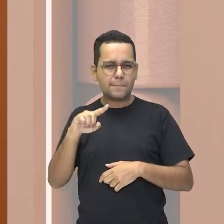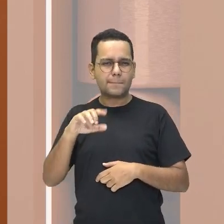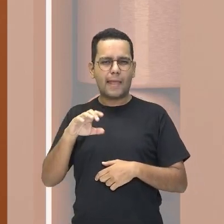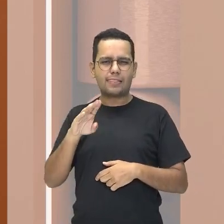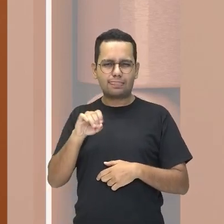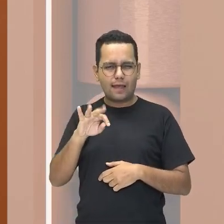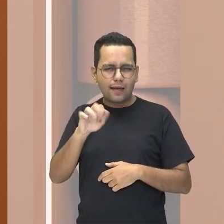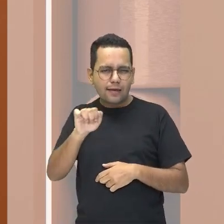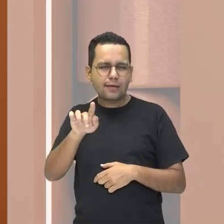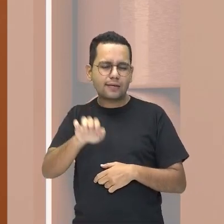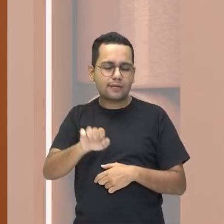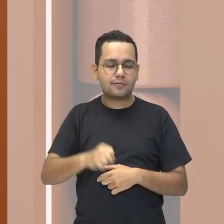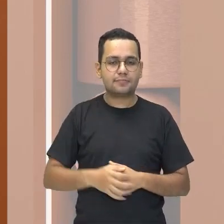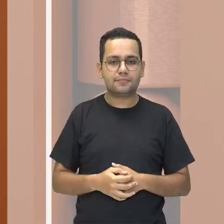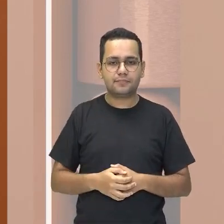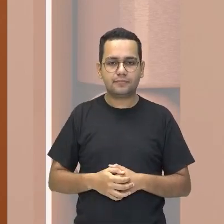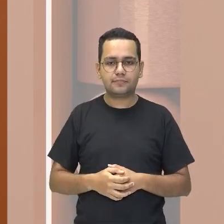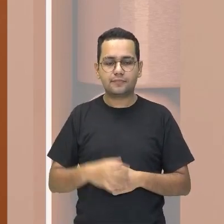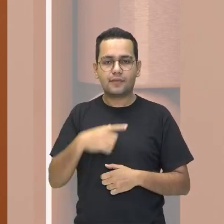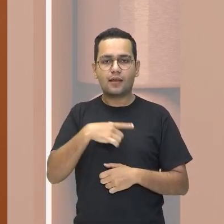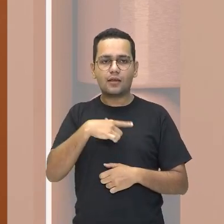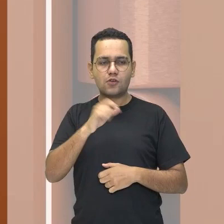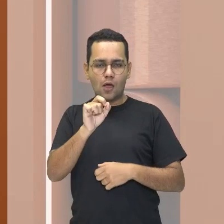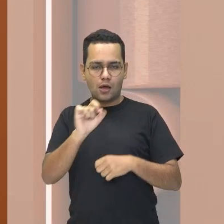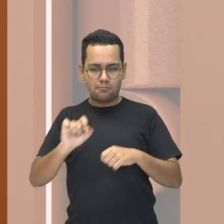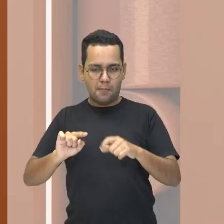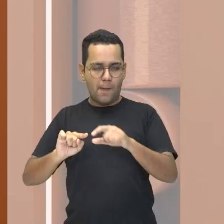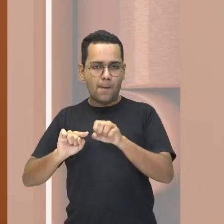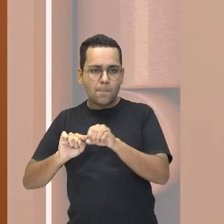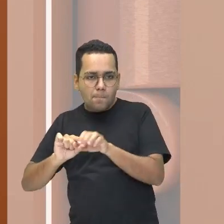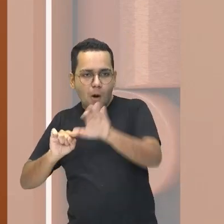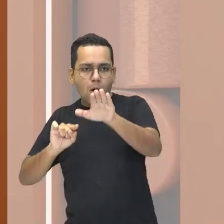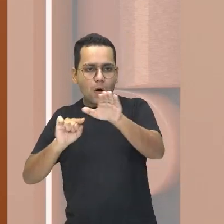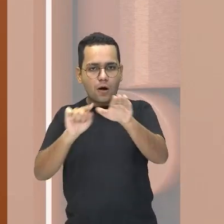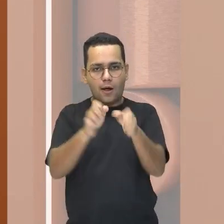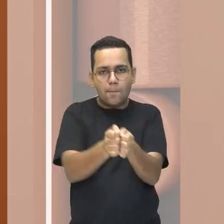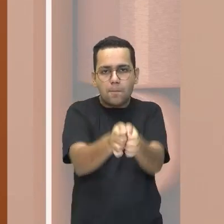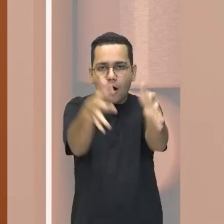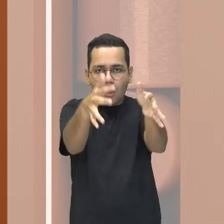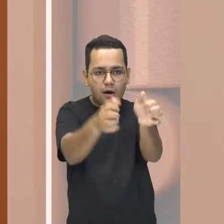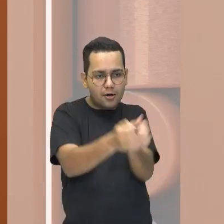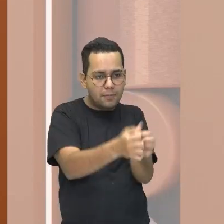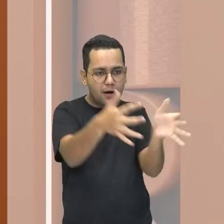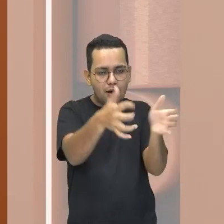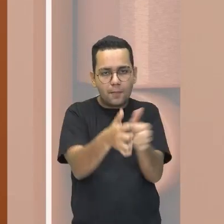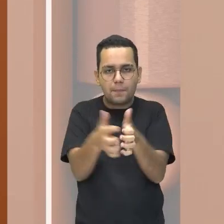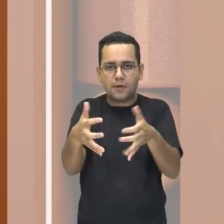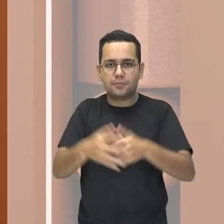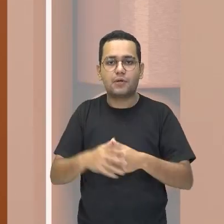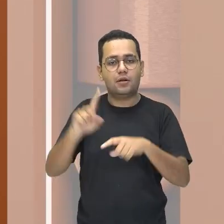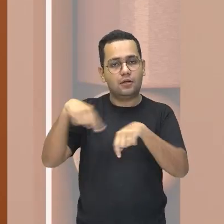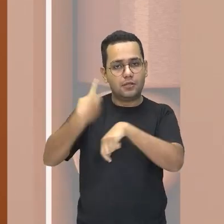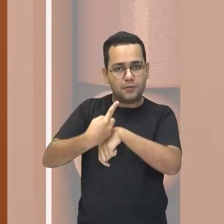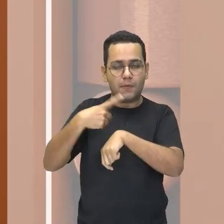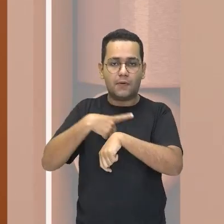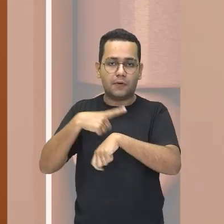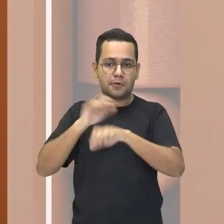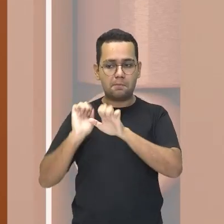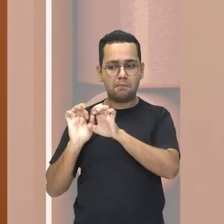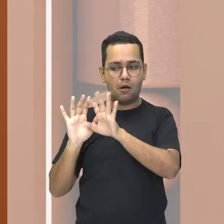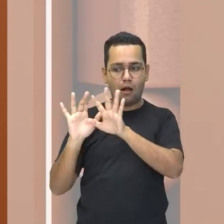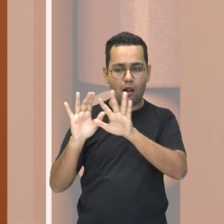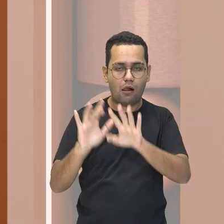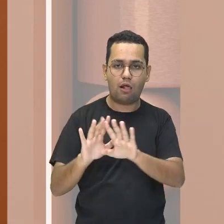que bombardeava, que abria brecha nas defesas inimigas. E, no terceiro momento, eram enviadas as tropas da infantaria, que eram as